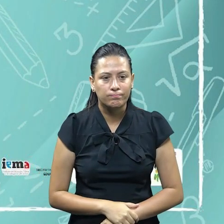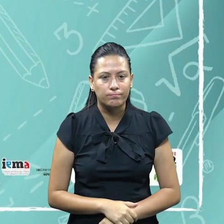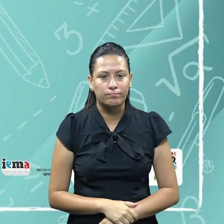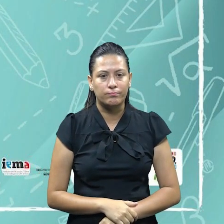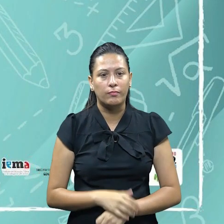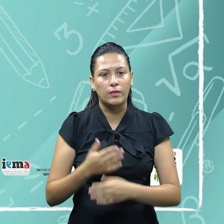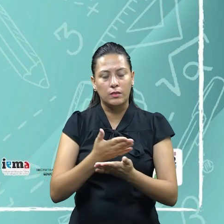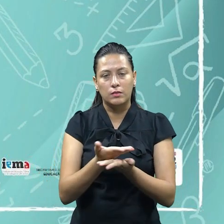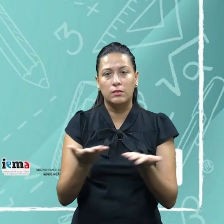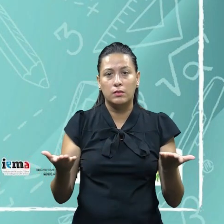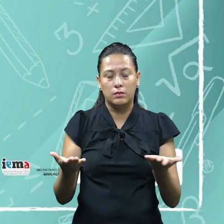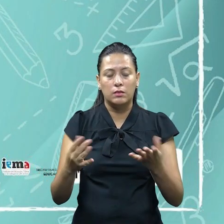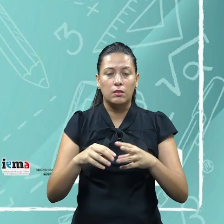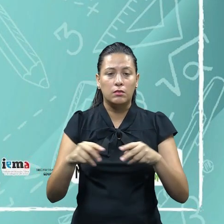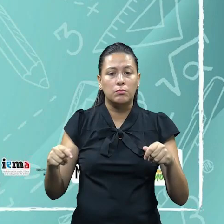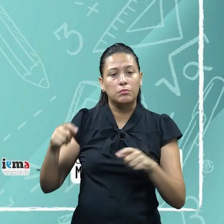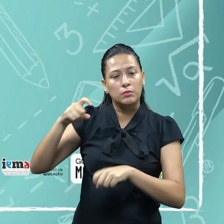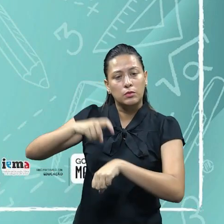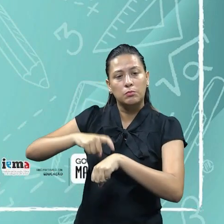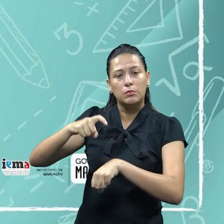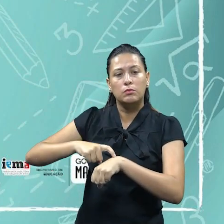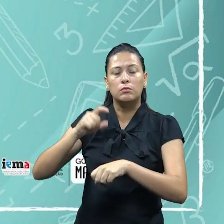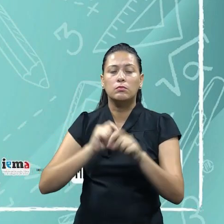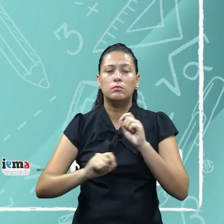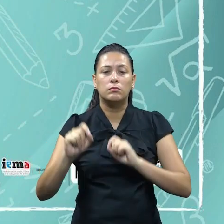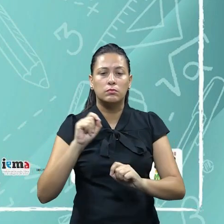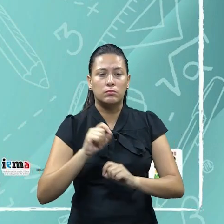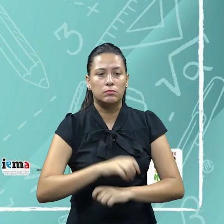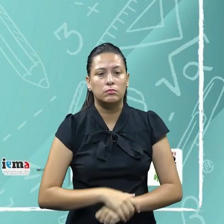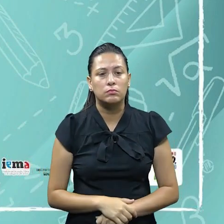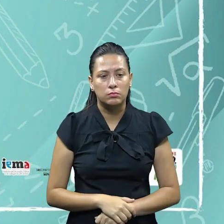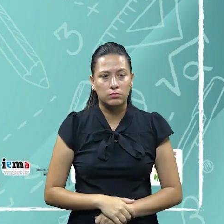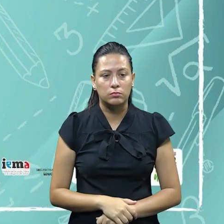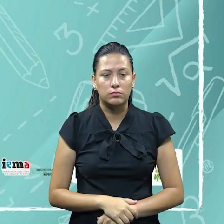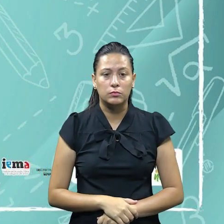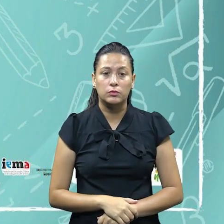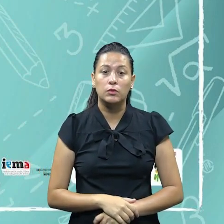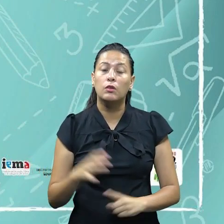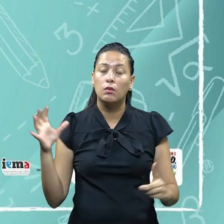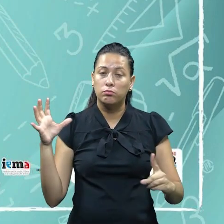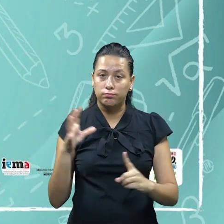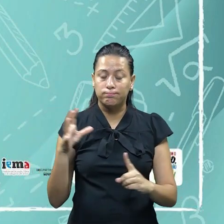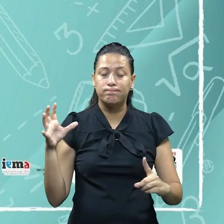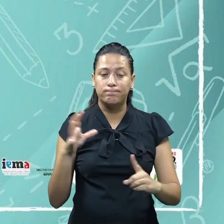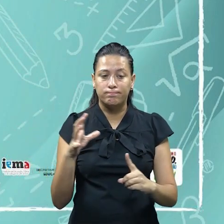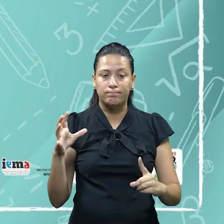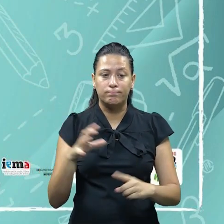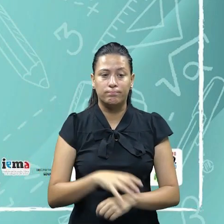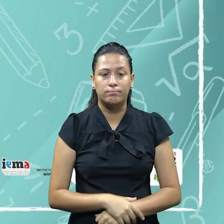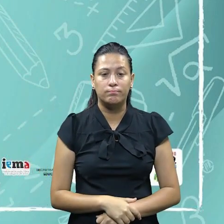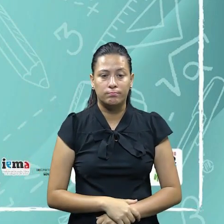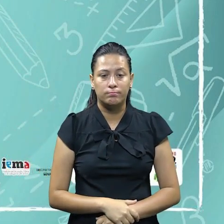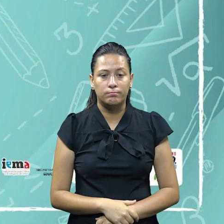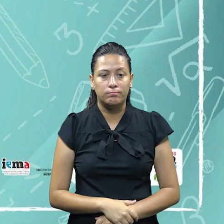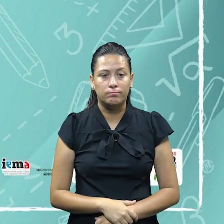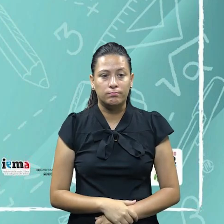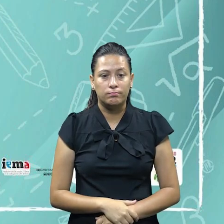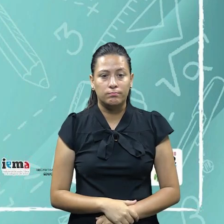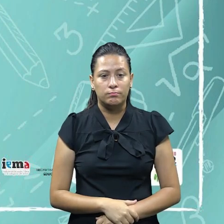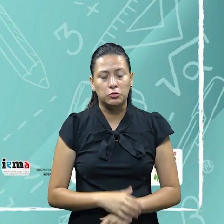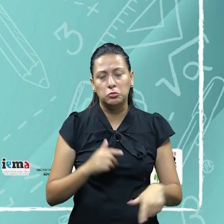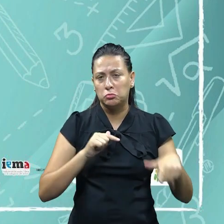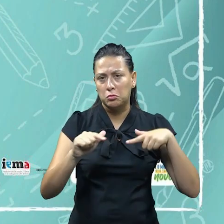Aterramento temporário. Esse aqui é quando há a intervenção em